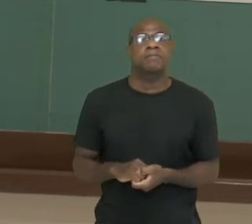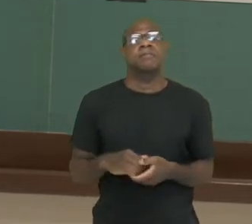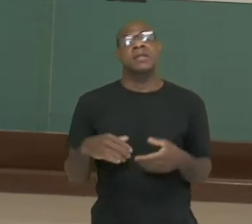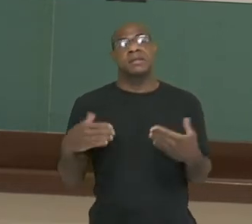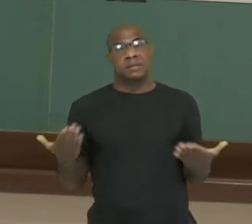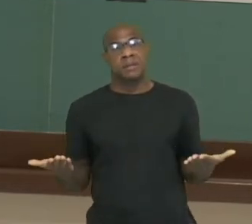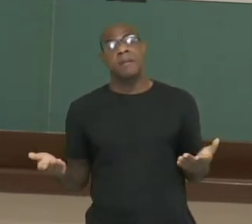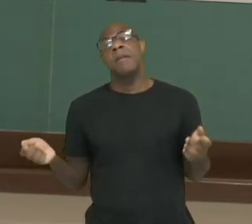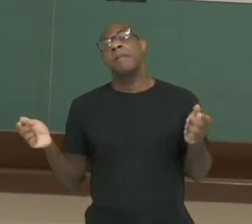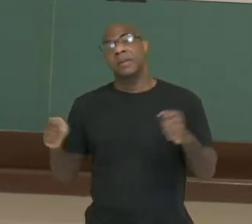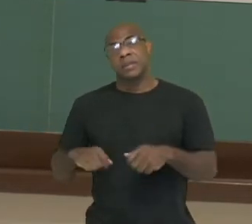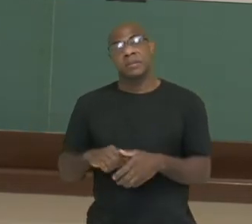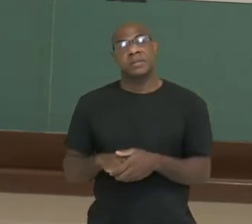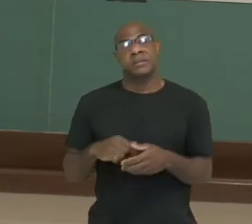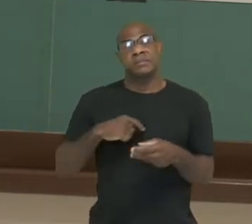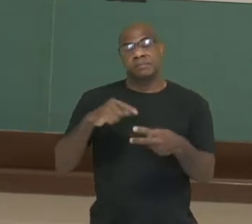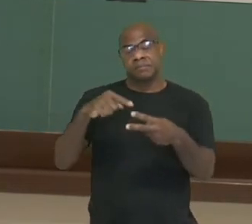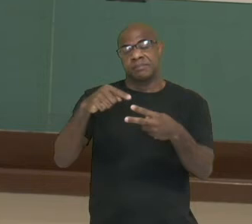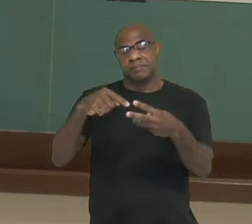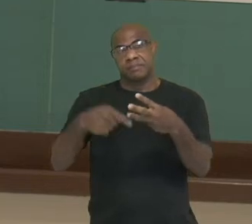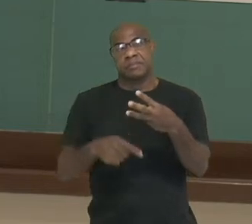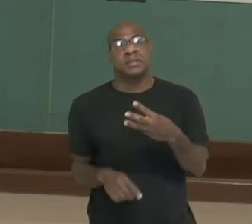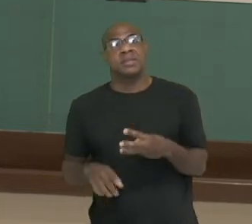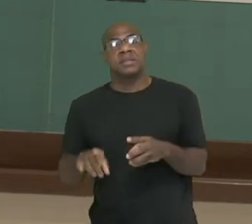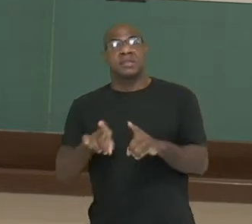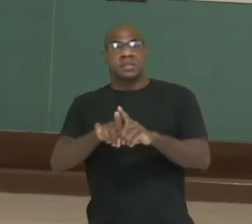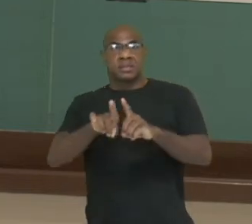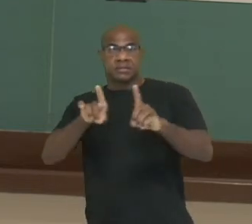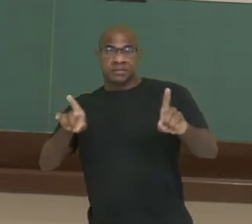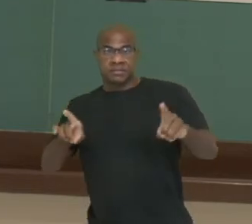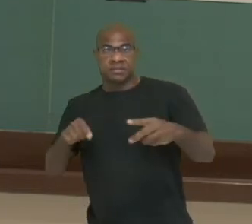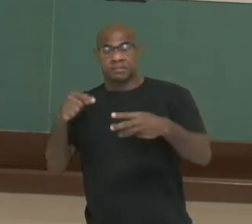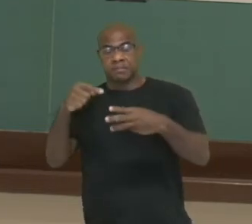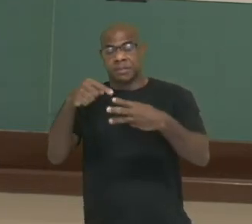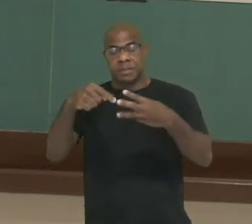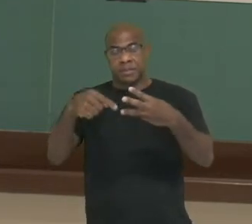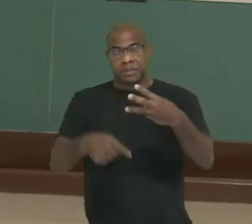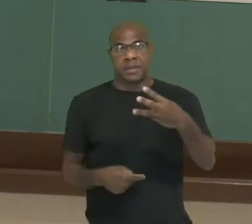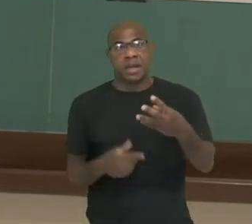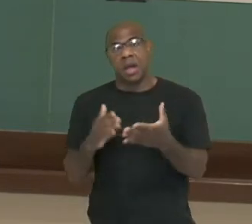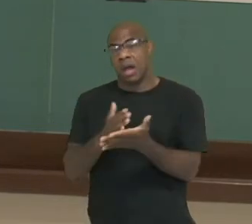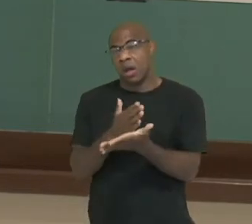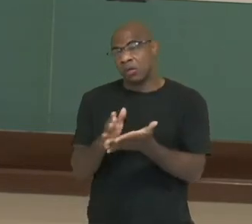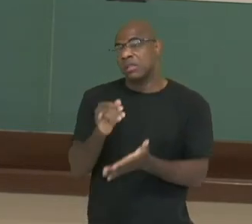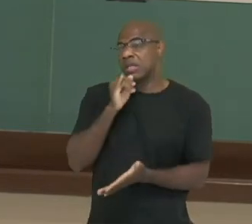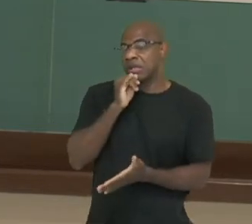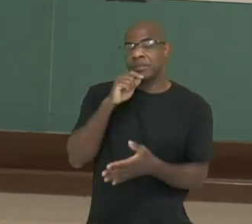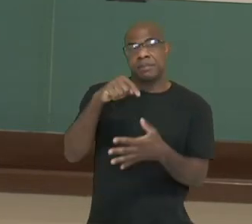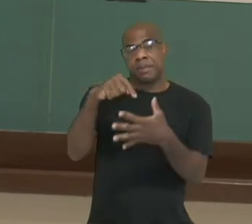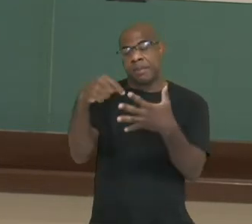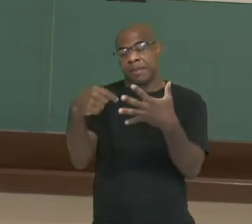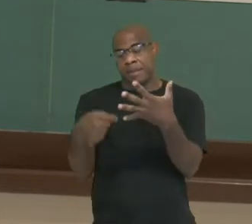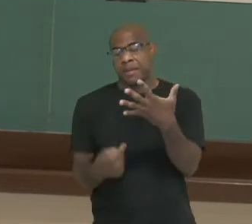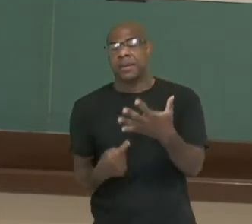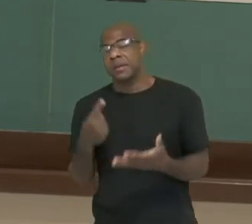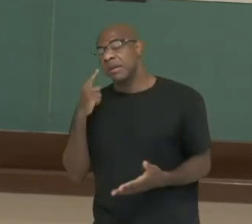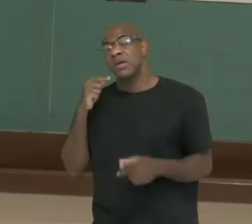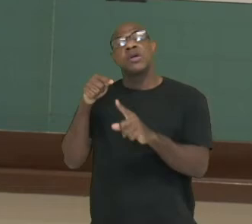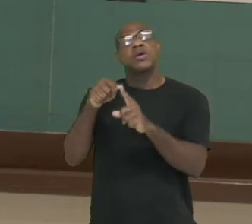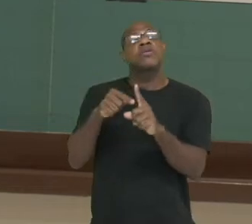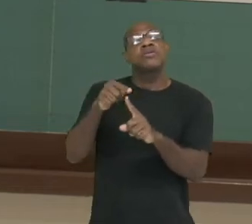Então, podemos dividir o distanciamento, né, em níveis também. Então, alguns exemplos aqui para vocês, né, de tipos